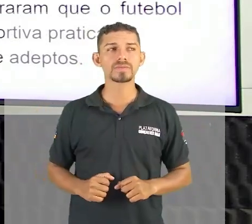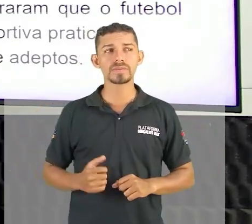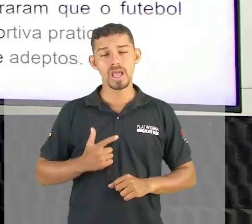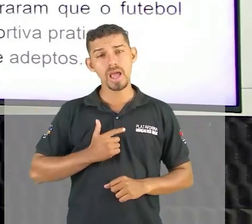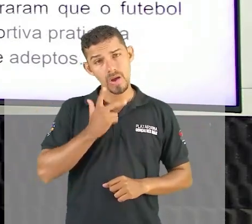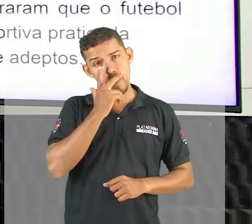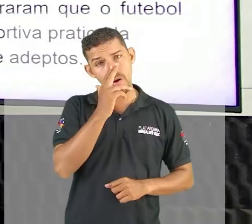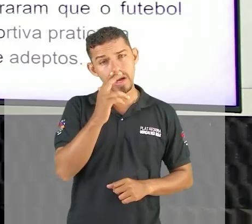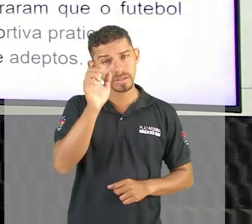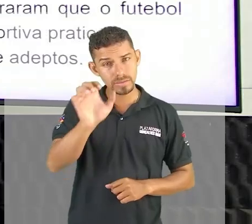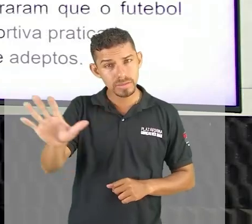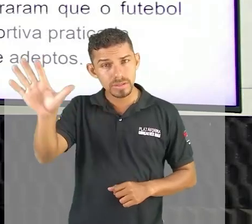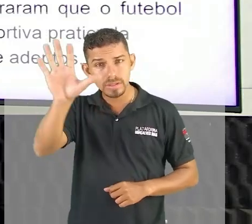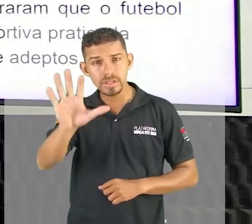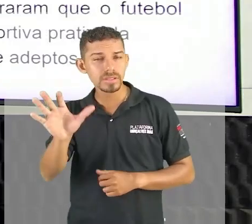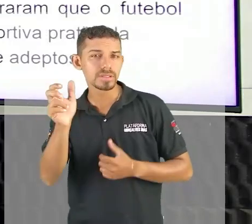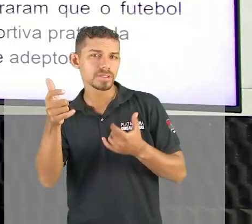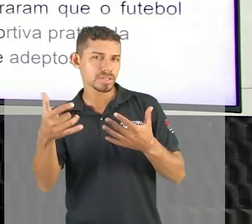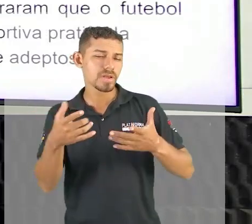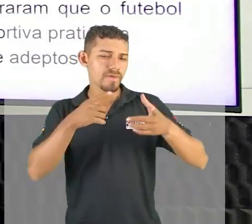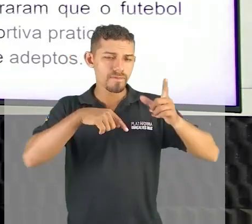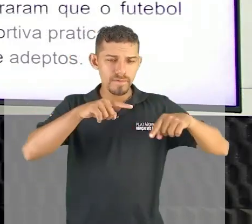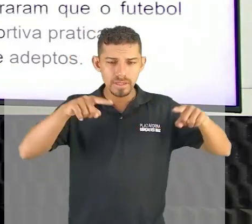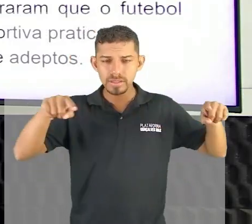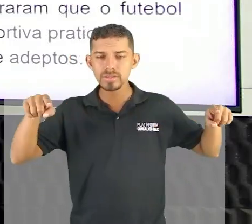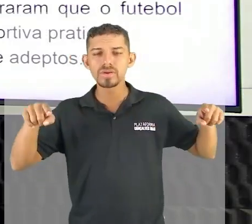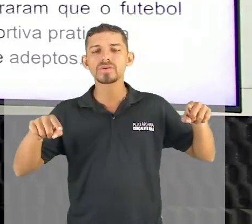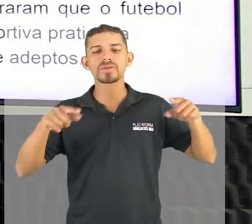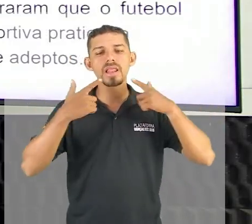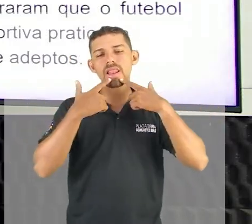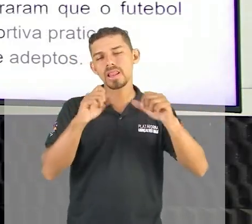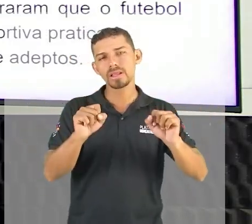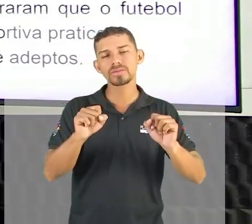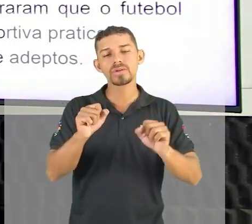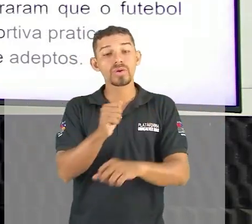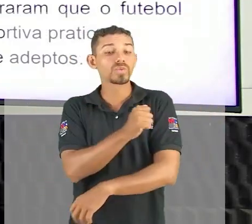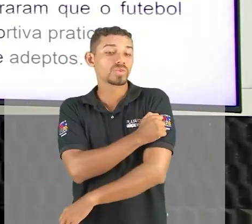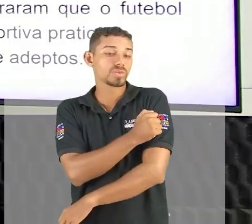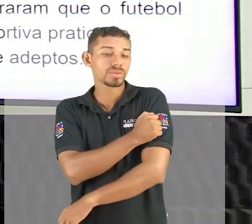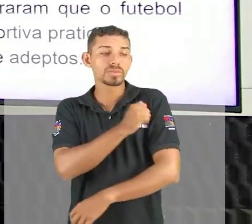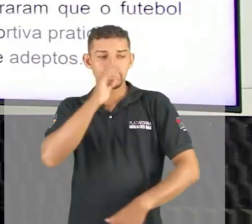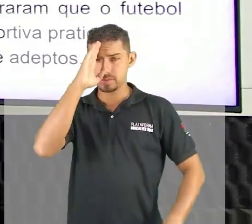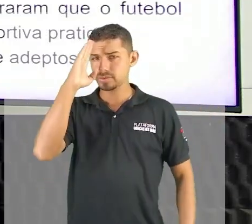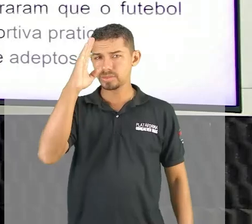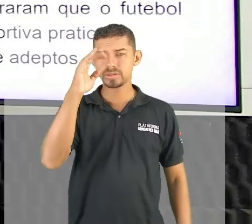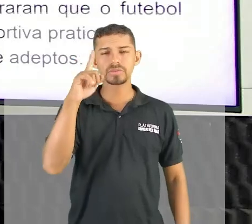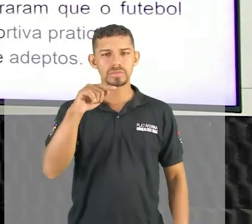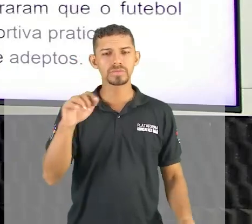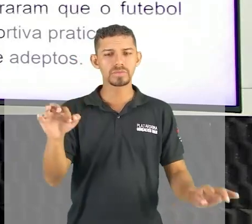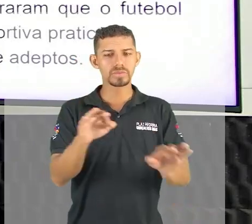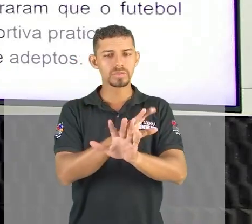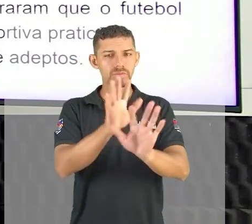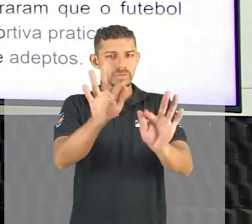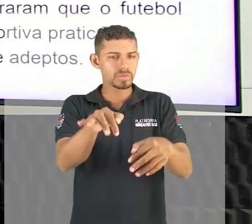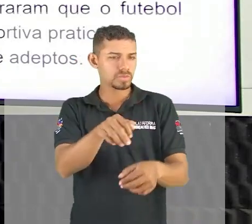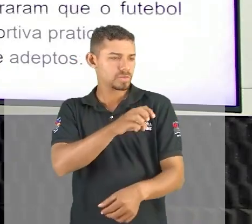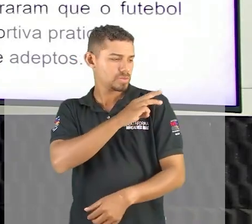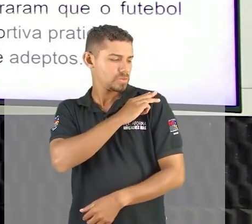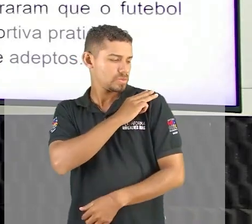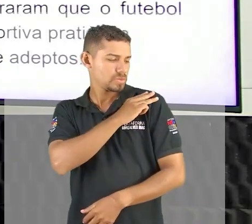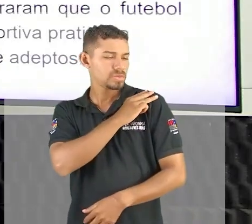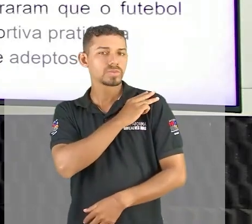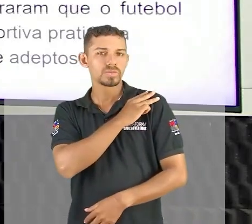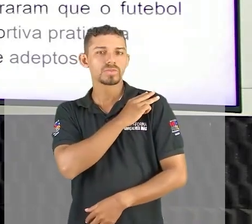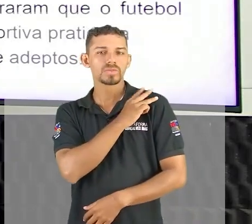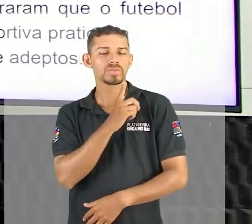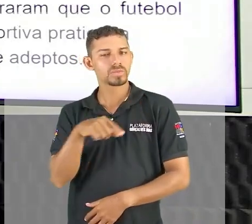acho não acredito que de forma geral quando a gente fala de variação linguística eh os alunos principalmente os estudantes que já estão finalizando eh o ensino